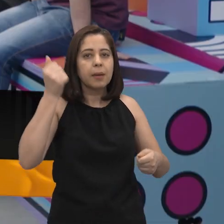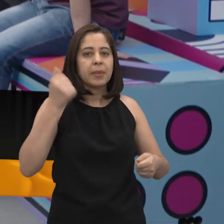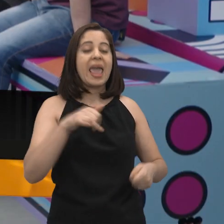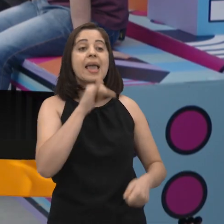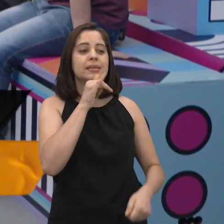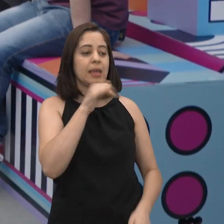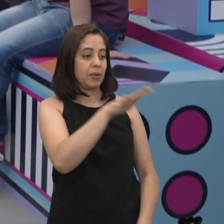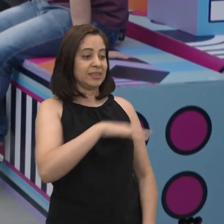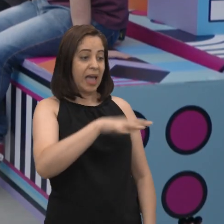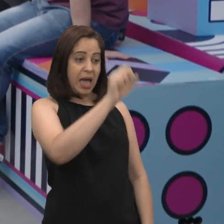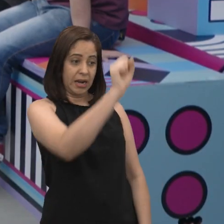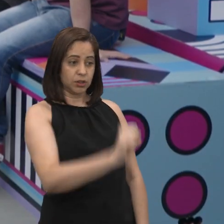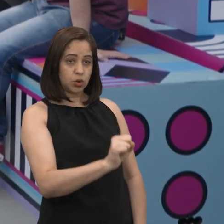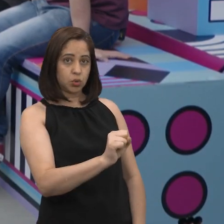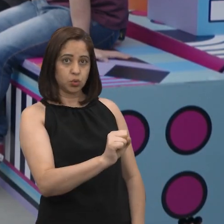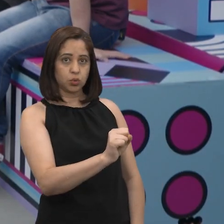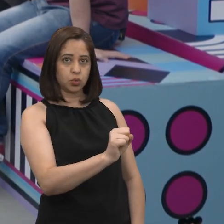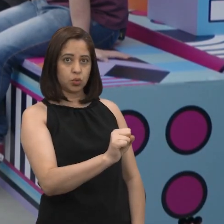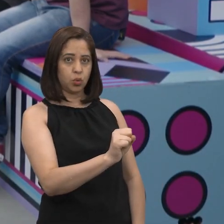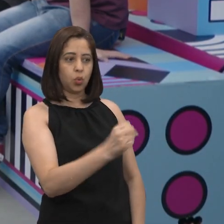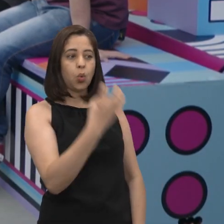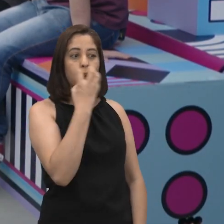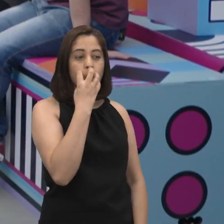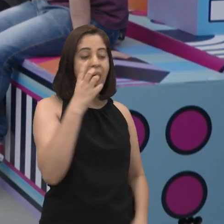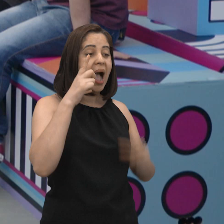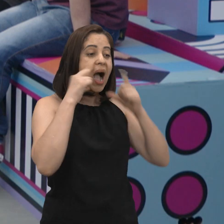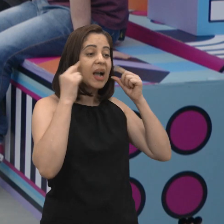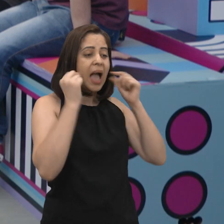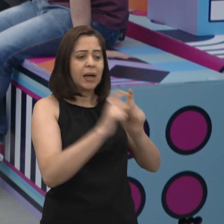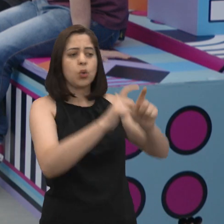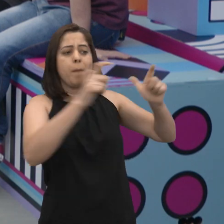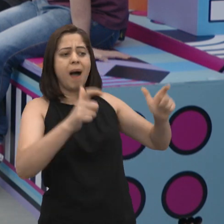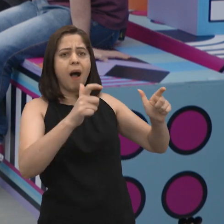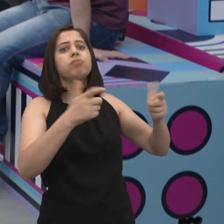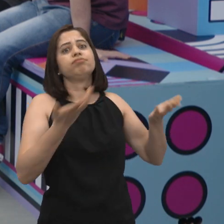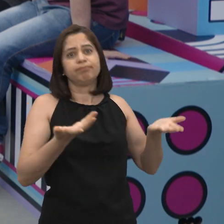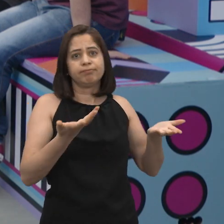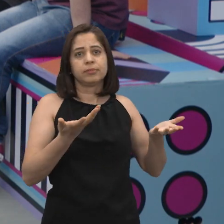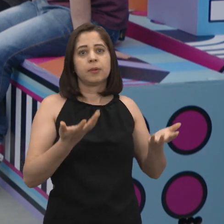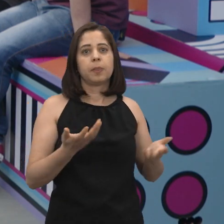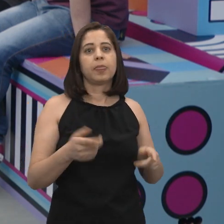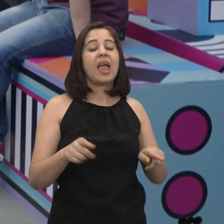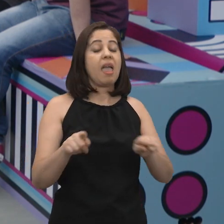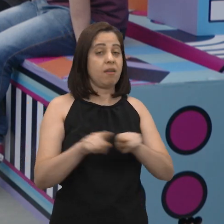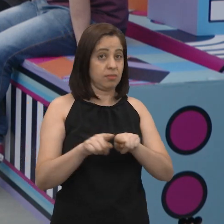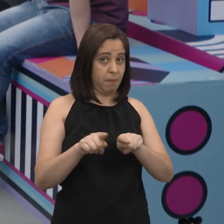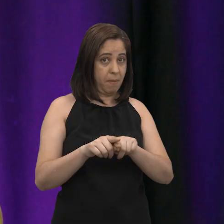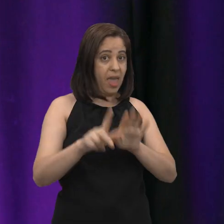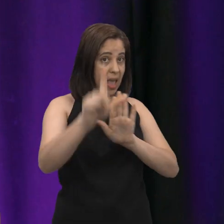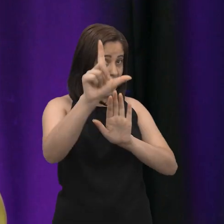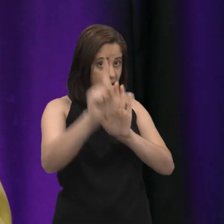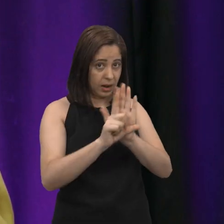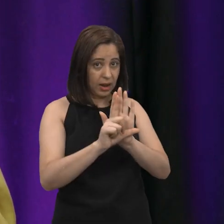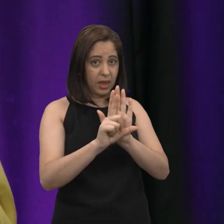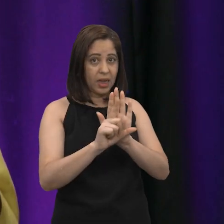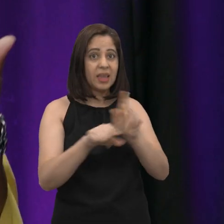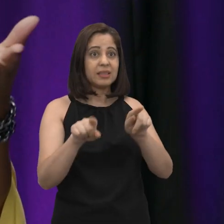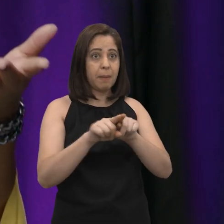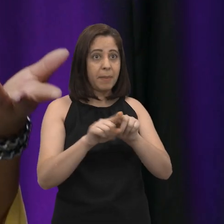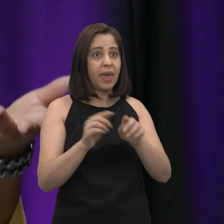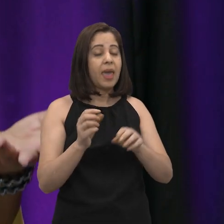Zona Sul tem mais, né, mais animais, mais cães, mais gatos, Sim. Enfim. E até por meio dessa lei